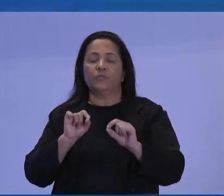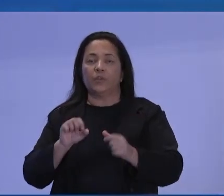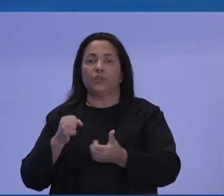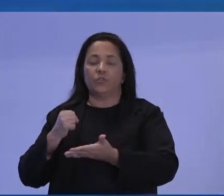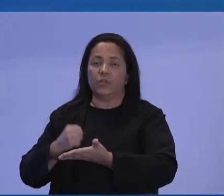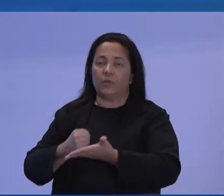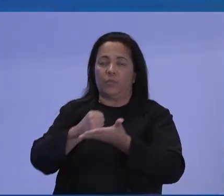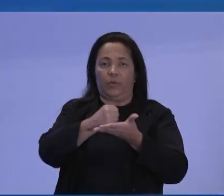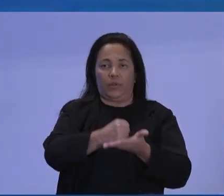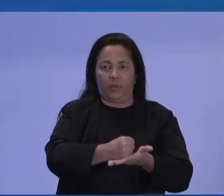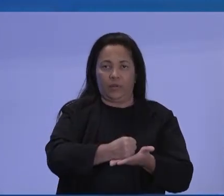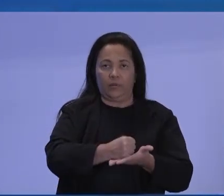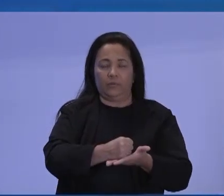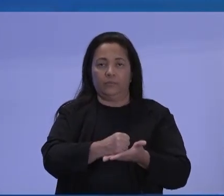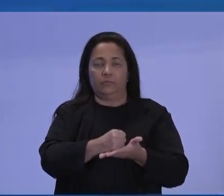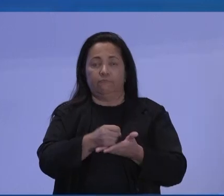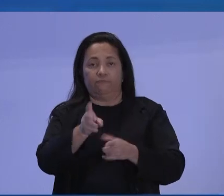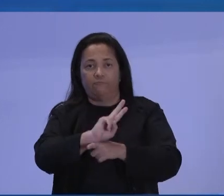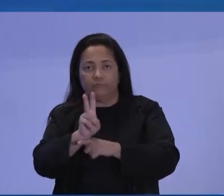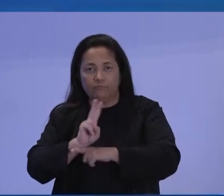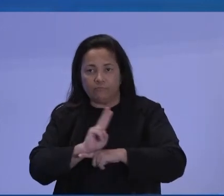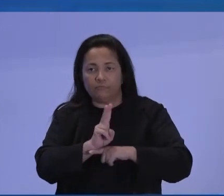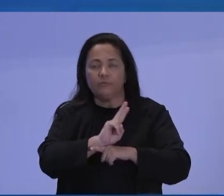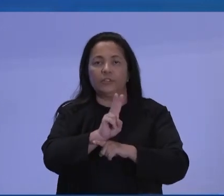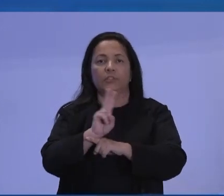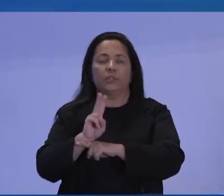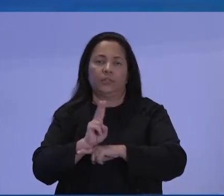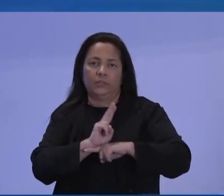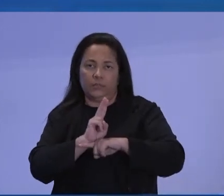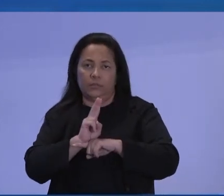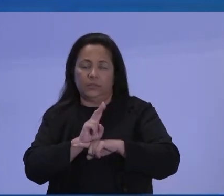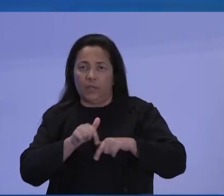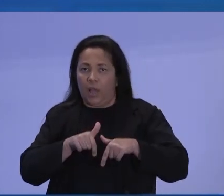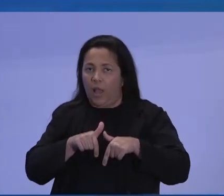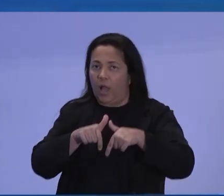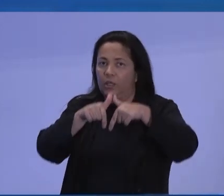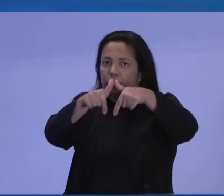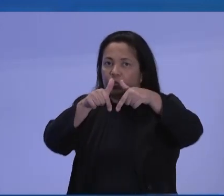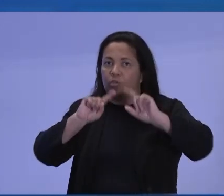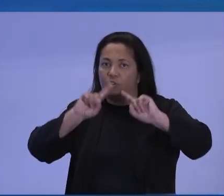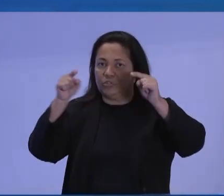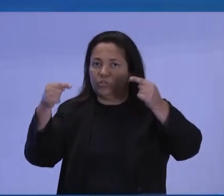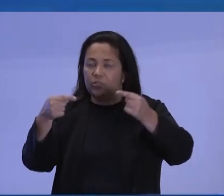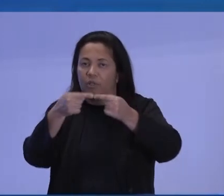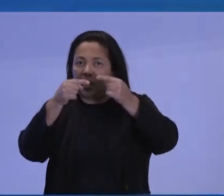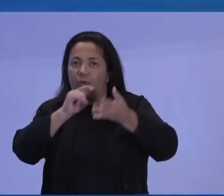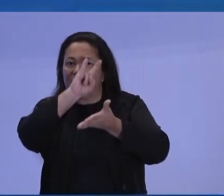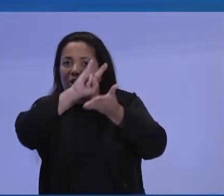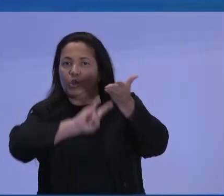apoiar e monitorar as ações deste plano de enfrentamento.